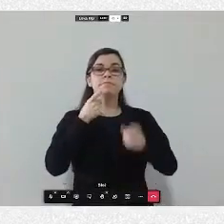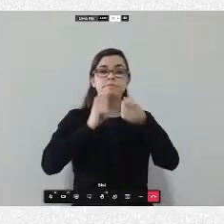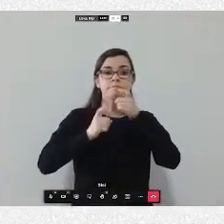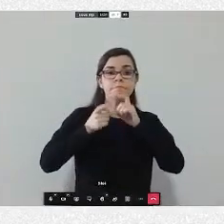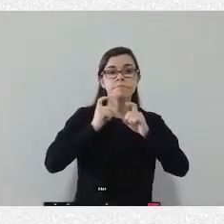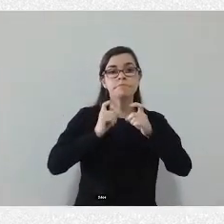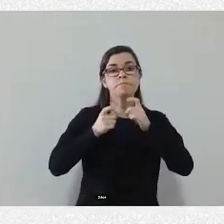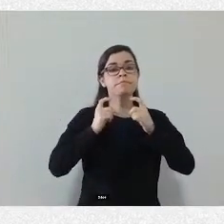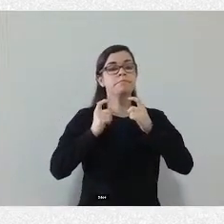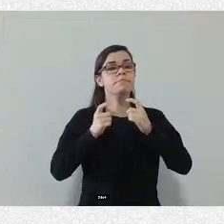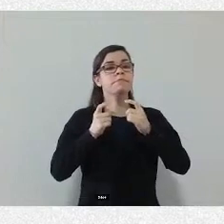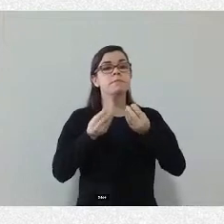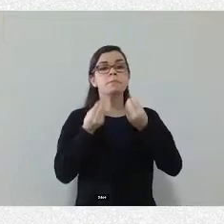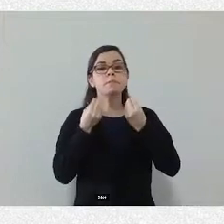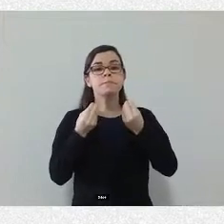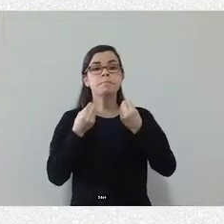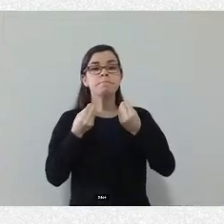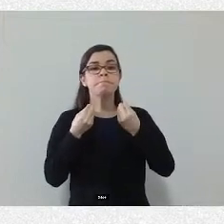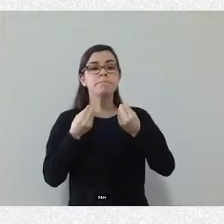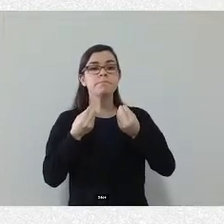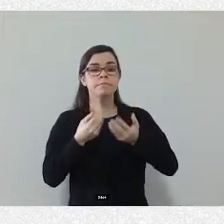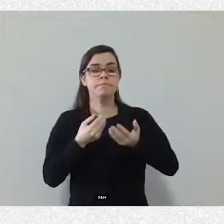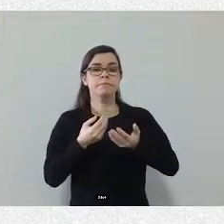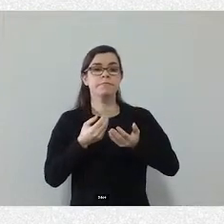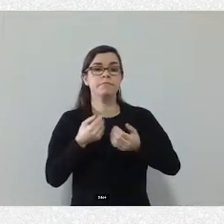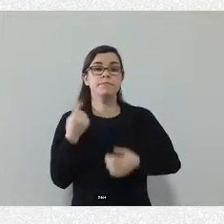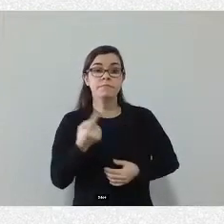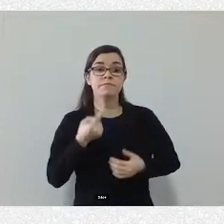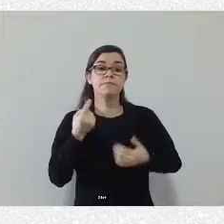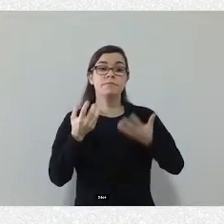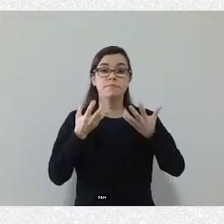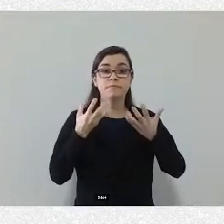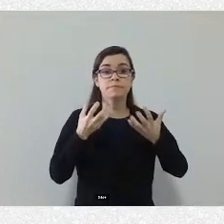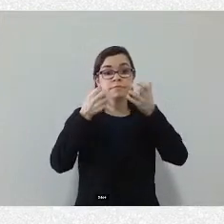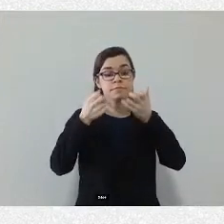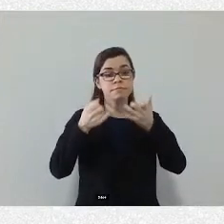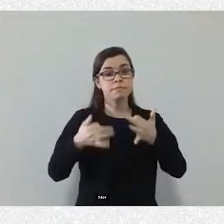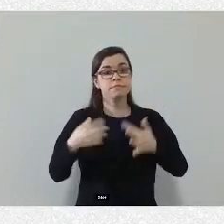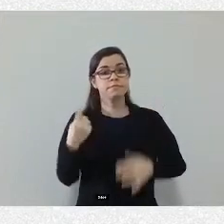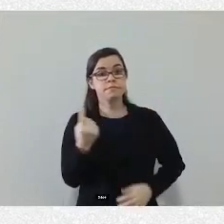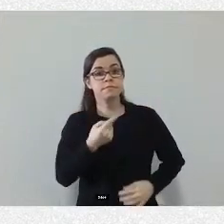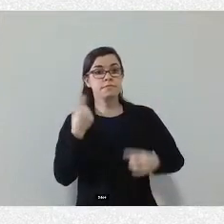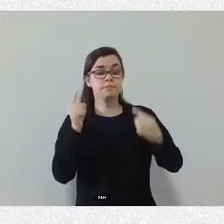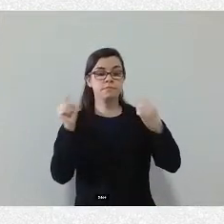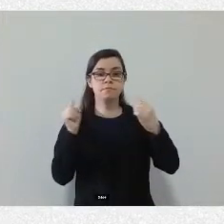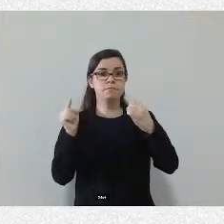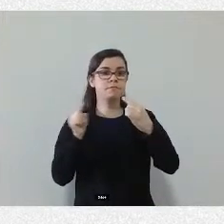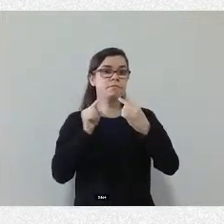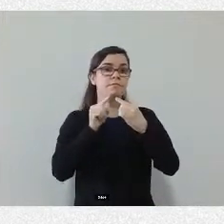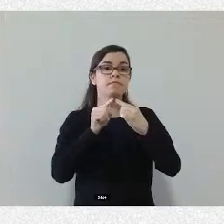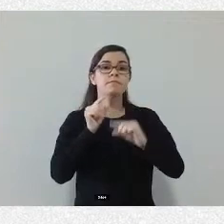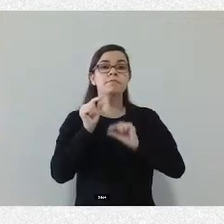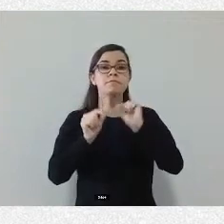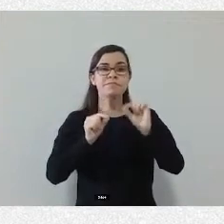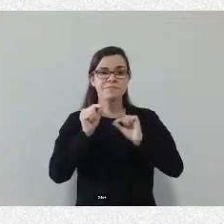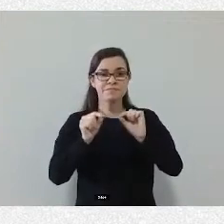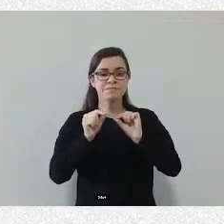falar do nosso propósito. Mais uma vez, nosso propósito é cuidar de